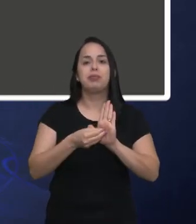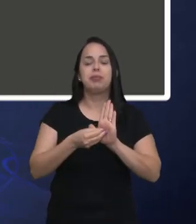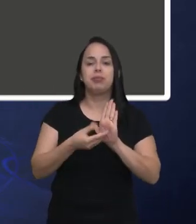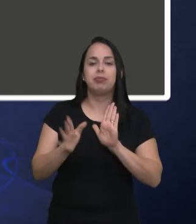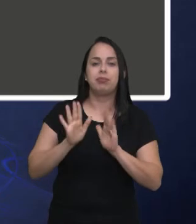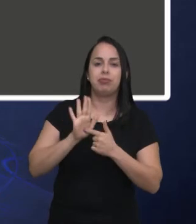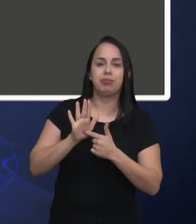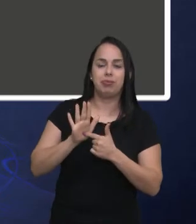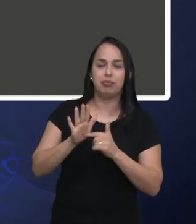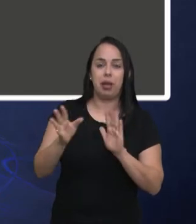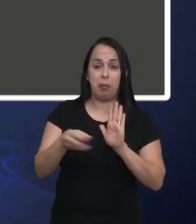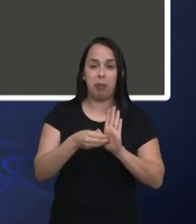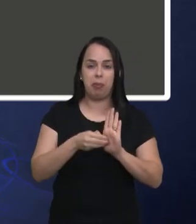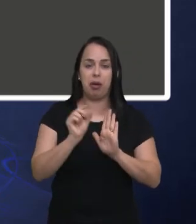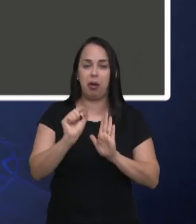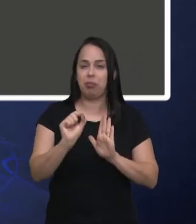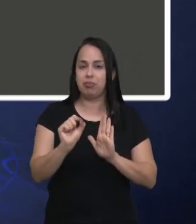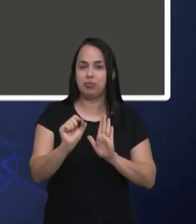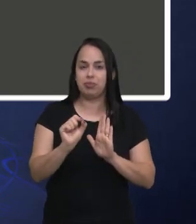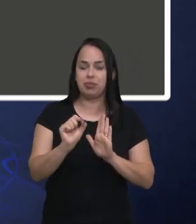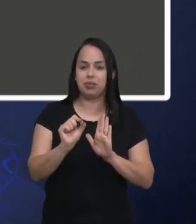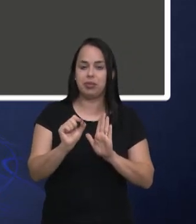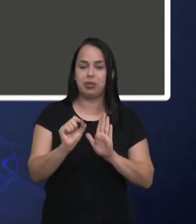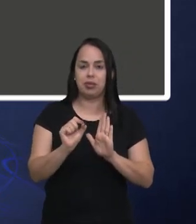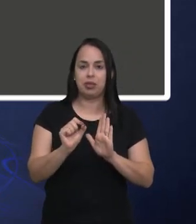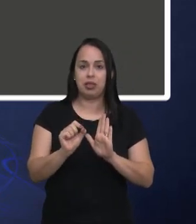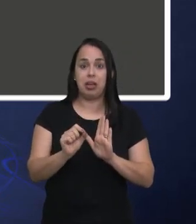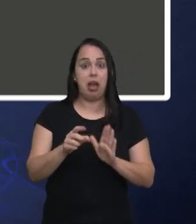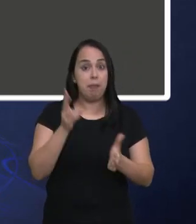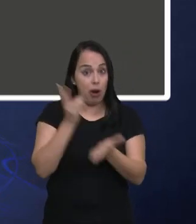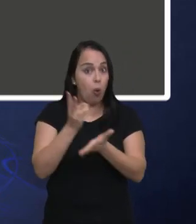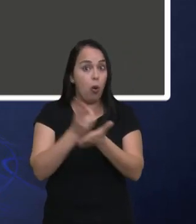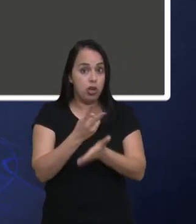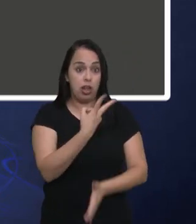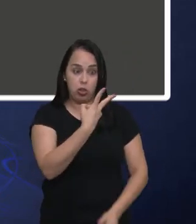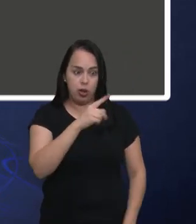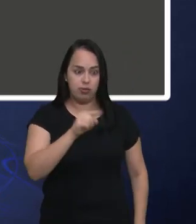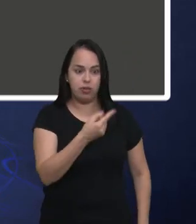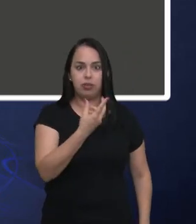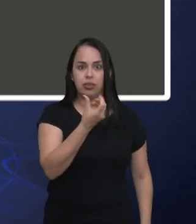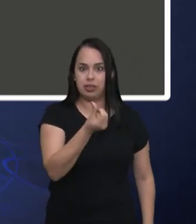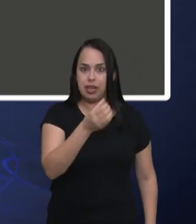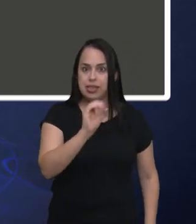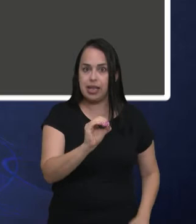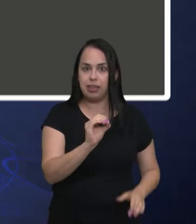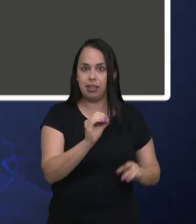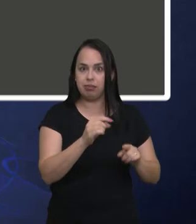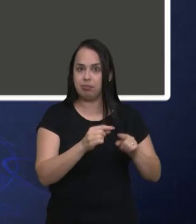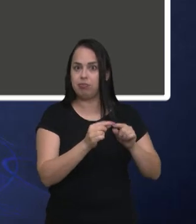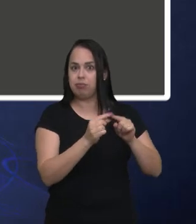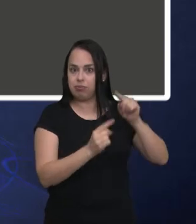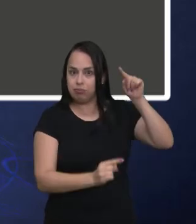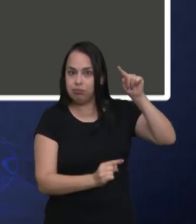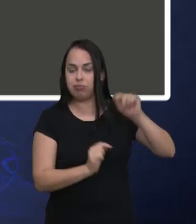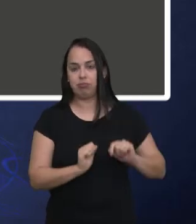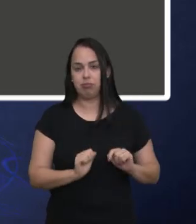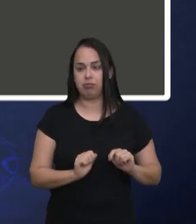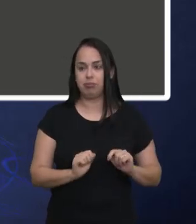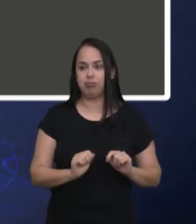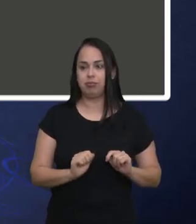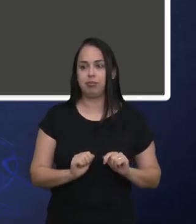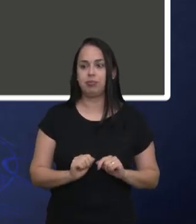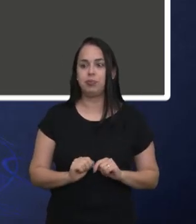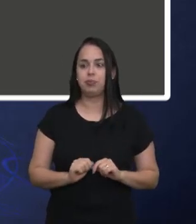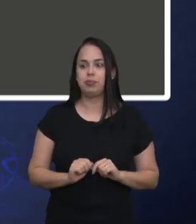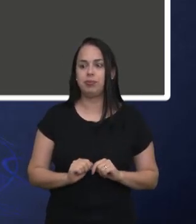aí. A minha emenda é para manter os 2,60, como está na lei de zoneamento. Então, foi derrotada. E